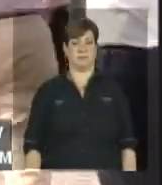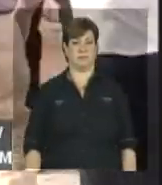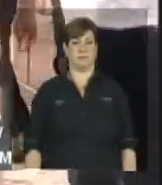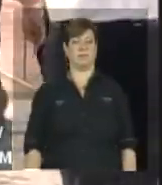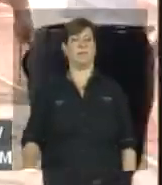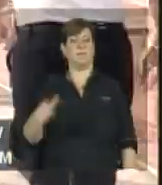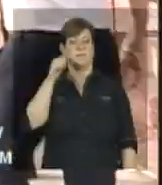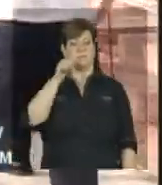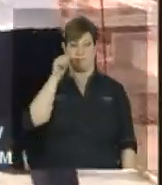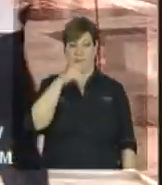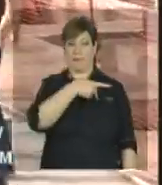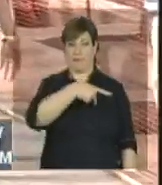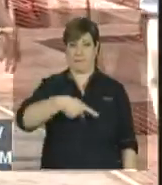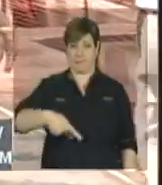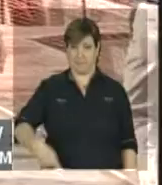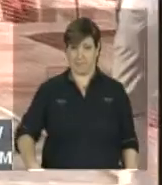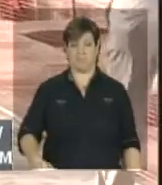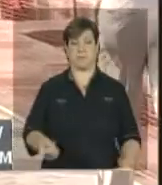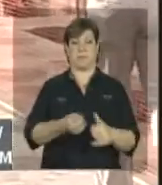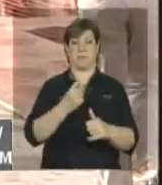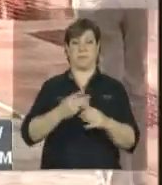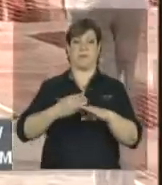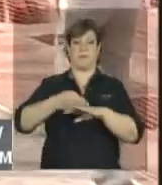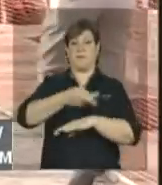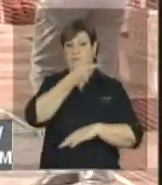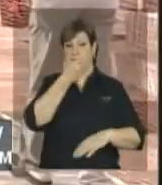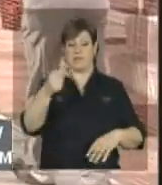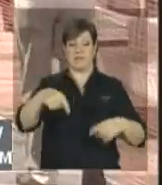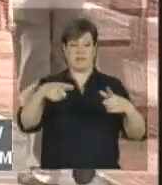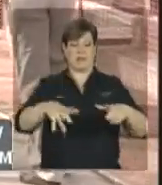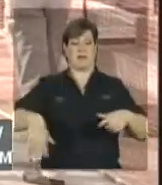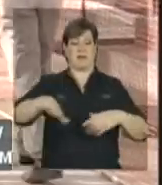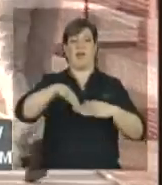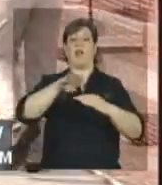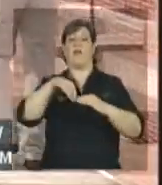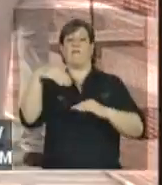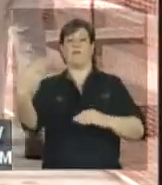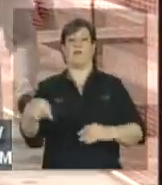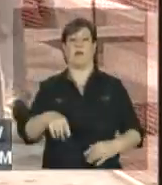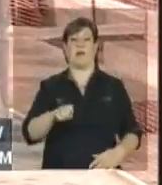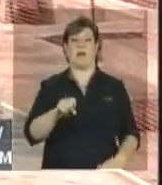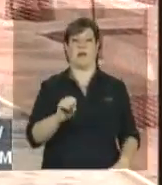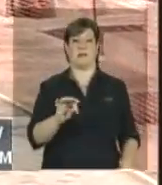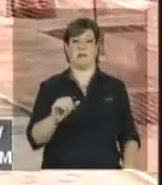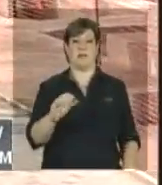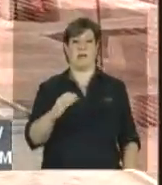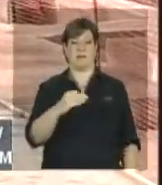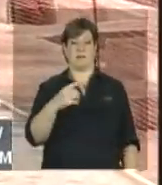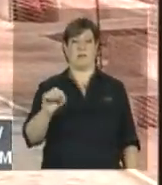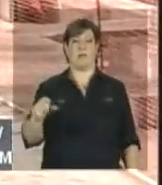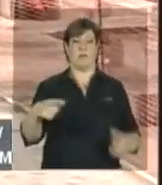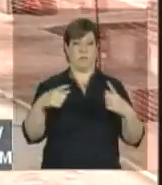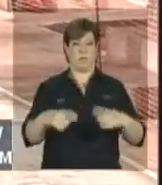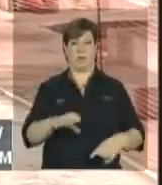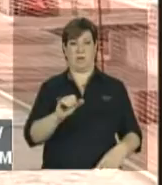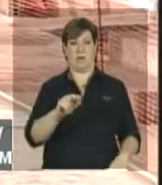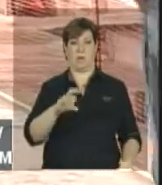A presidenta primeiro visita essa área externa da estação de tratamento de águas de